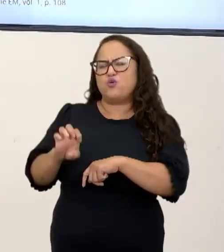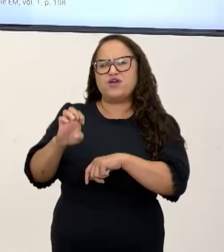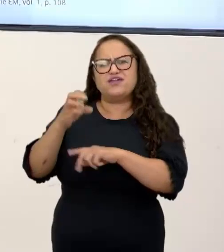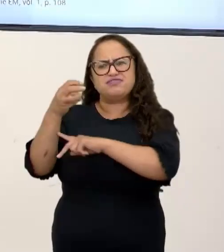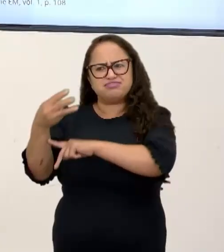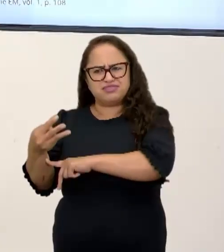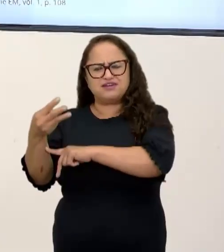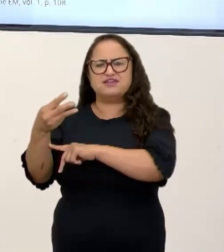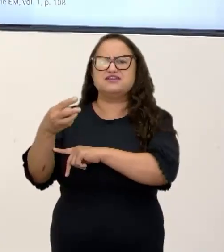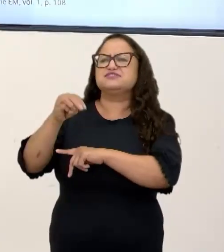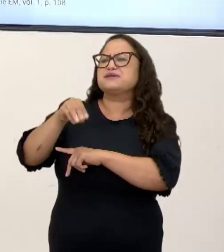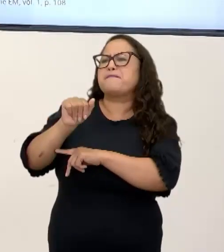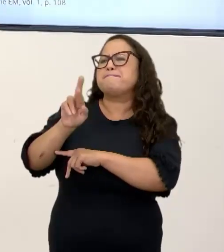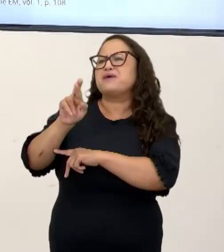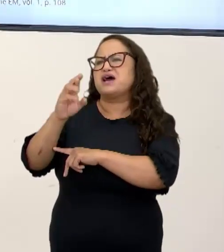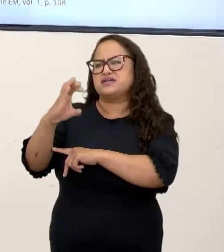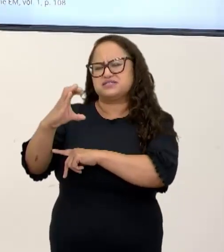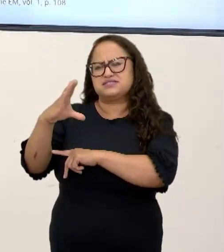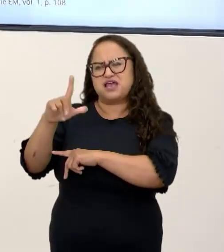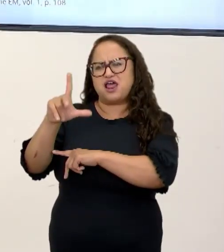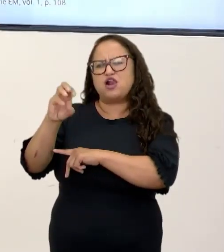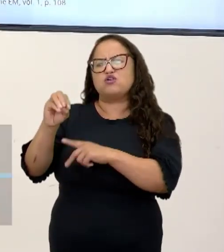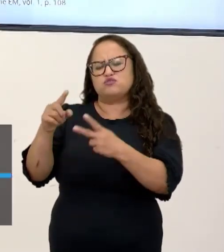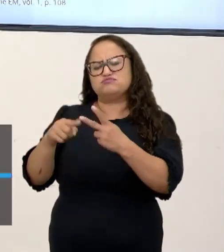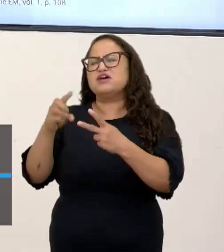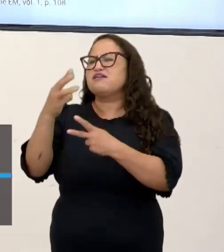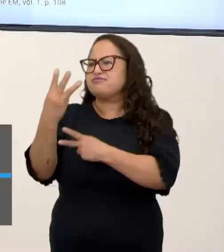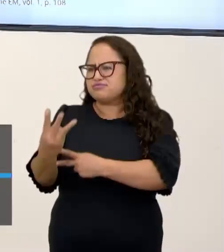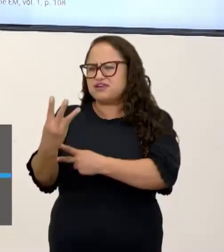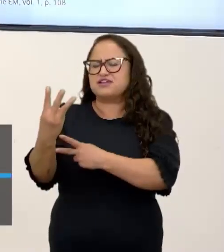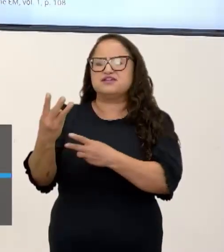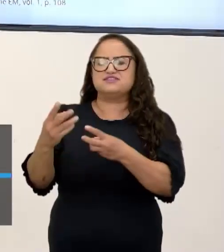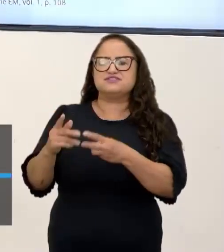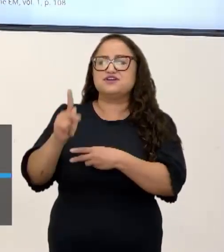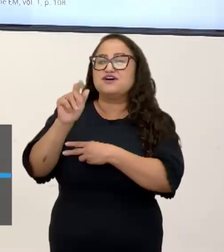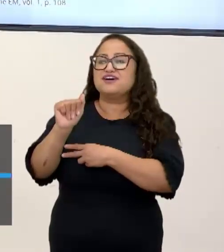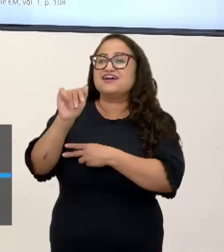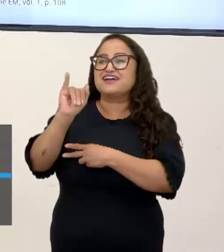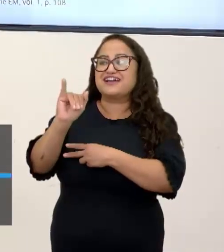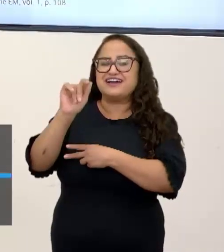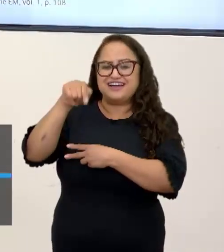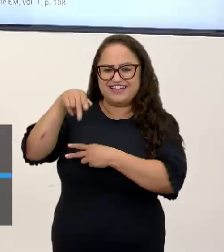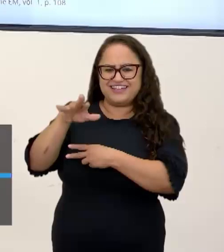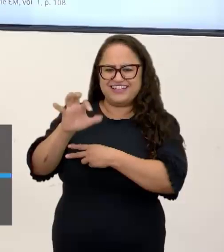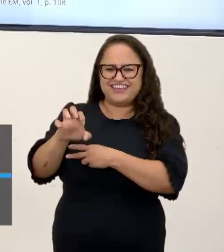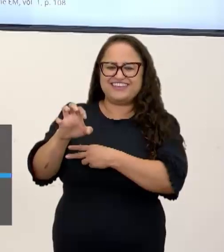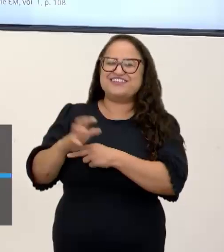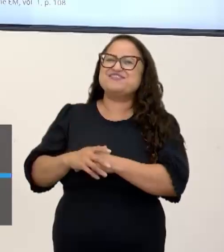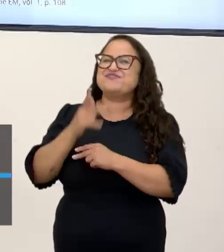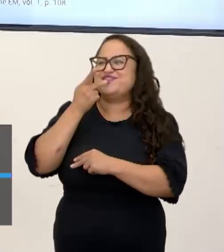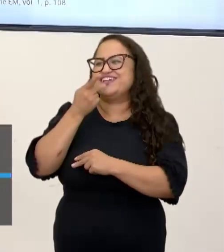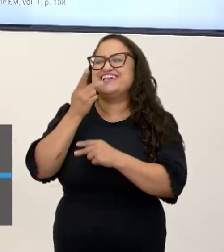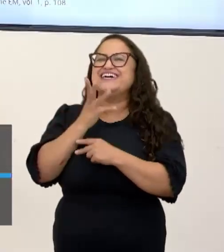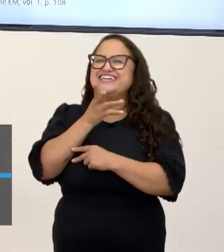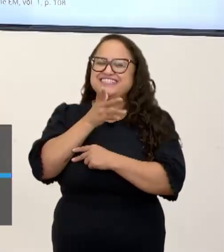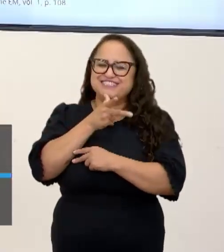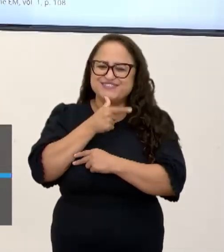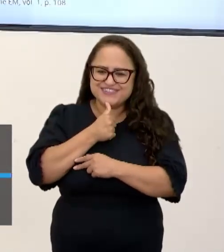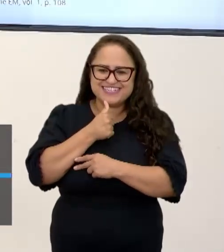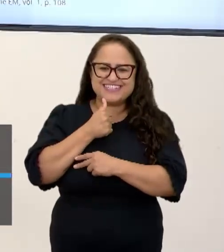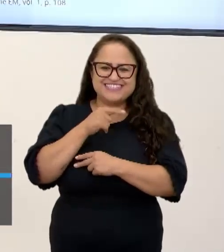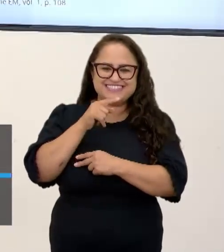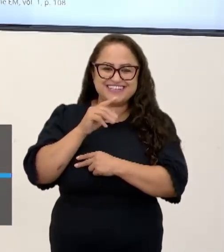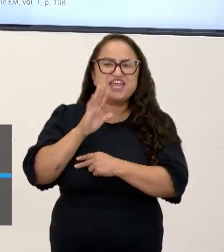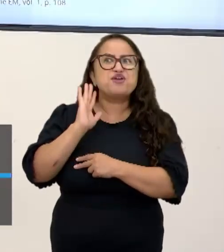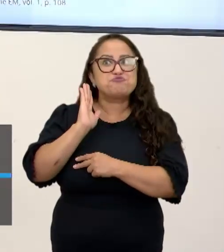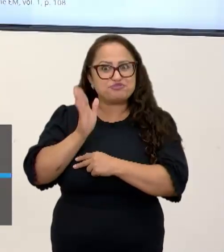colocou 3, Marcelo colocou 3, João Vitor colocou 3. Ah, e o Kaique falou para eu falar mais devagar. É, eu sou acelerada, meu amigo. Você não tem noção que eu